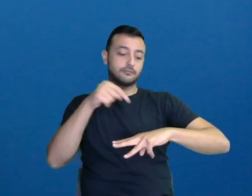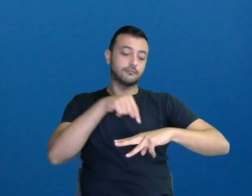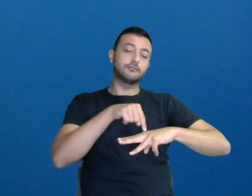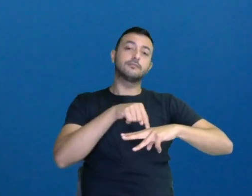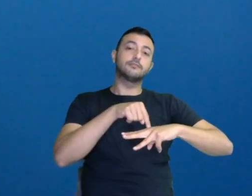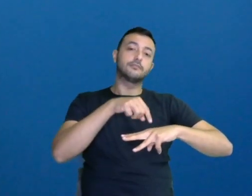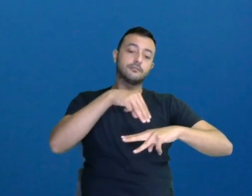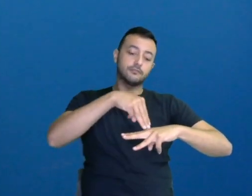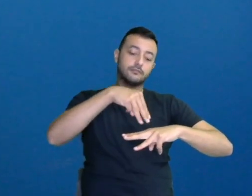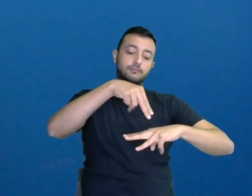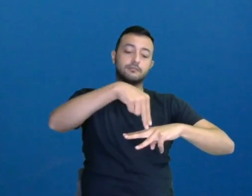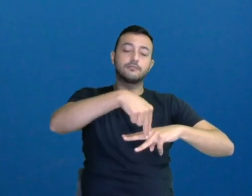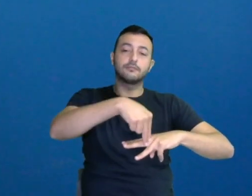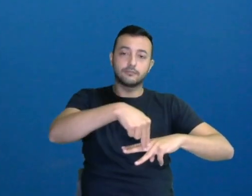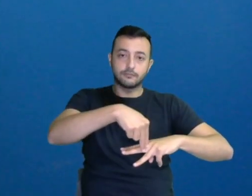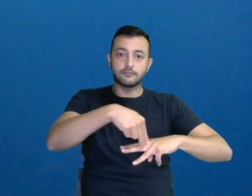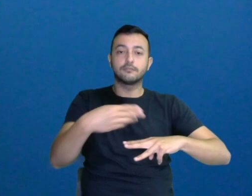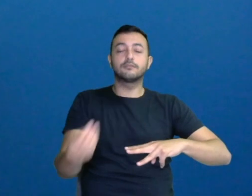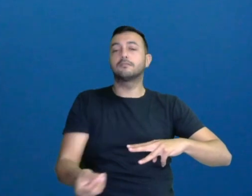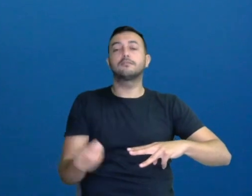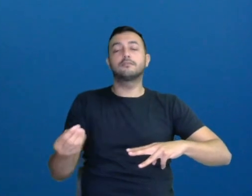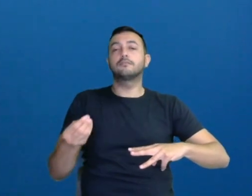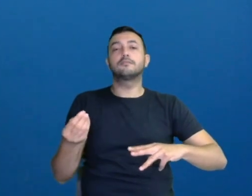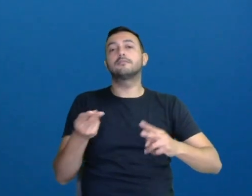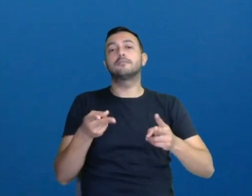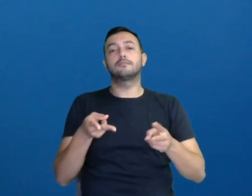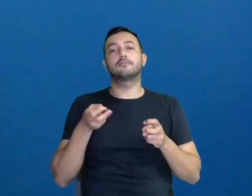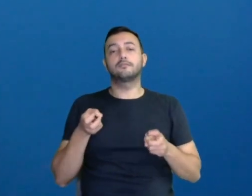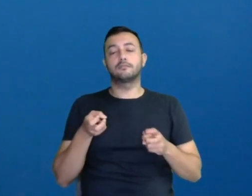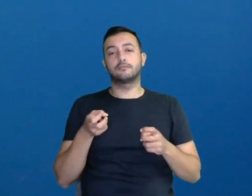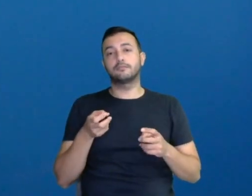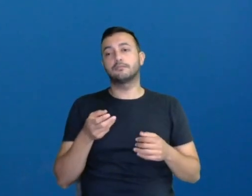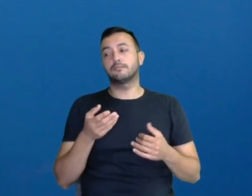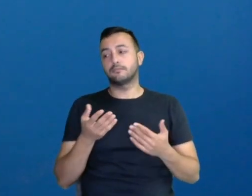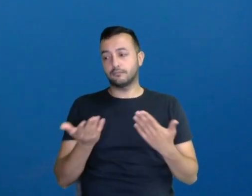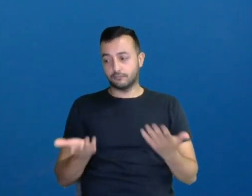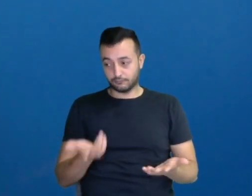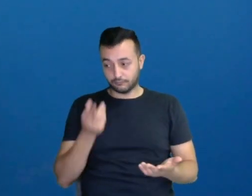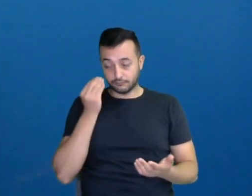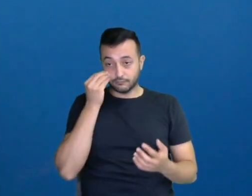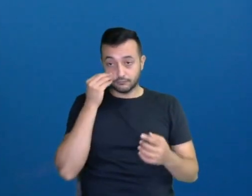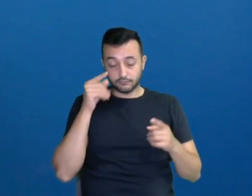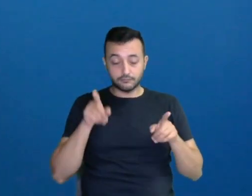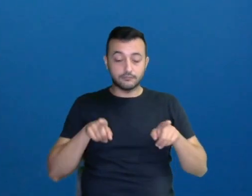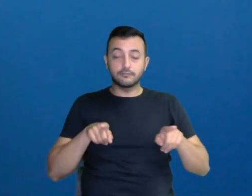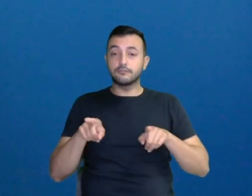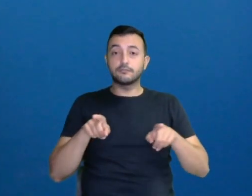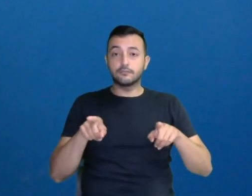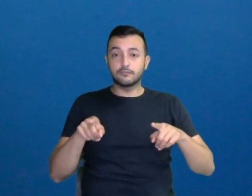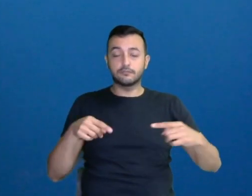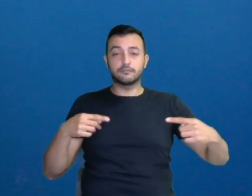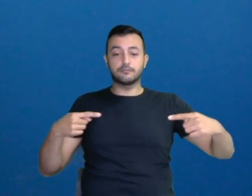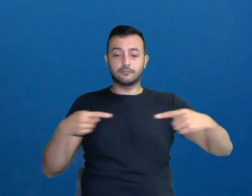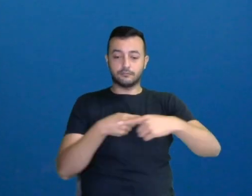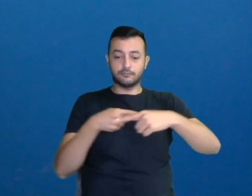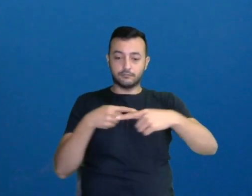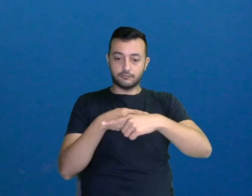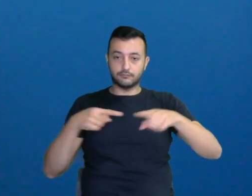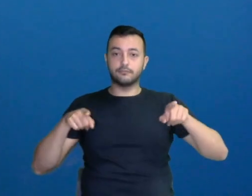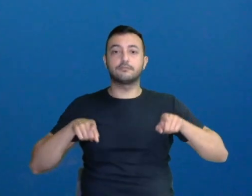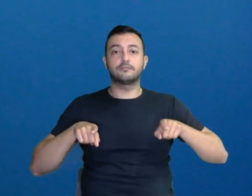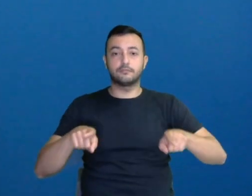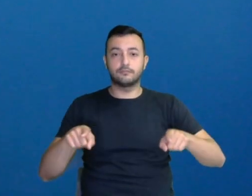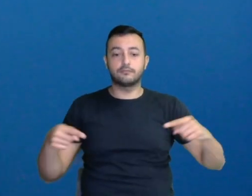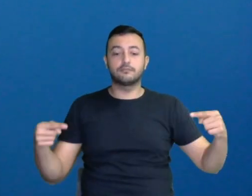ó, ao MN. Como é que você verifica isso? Observa quais são as paralelas que formam aquele segmento, tá